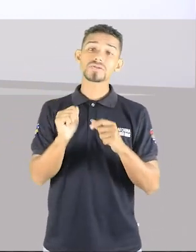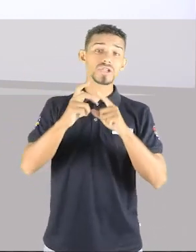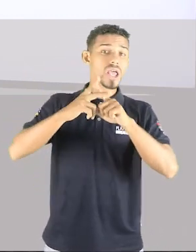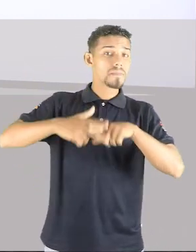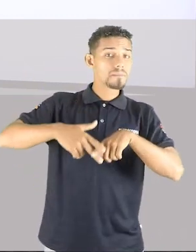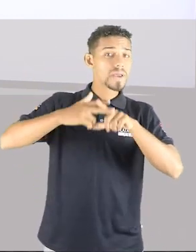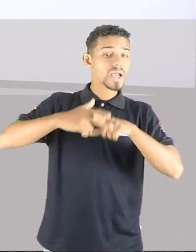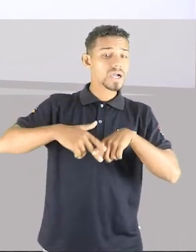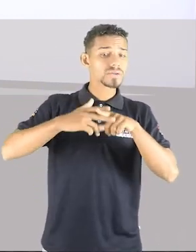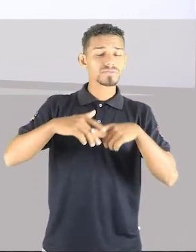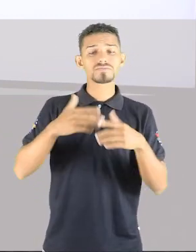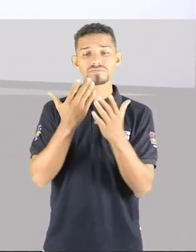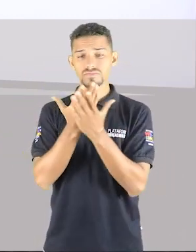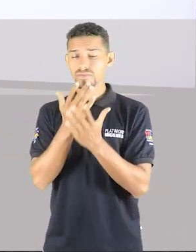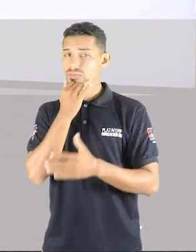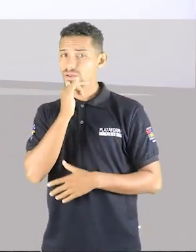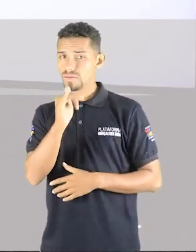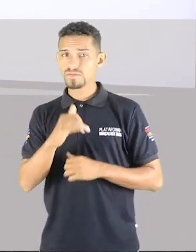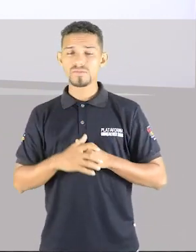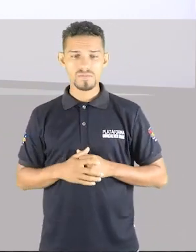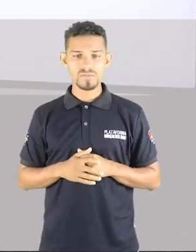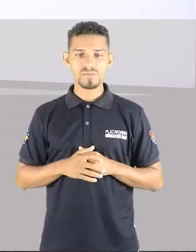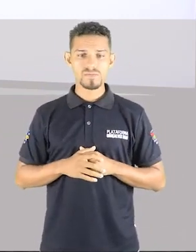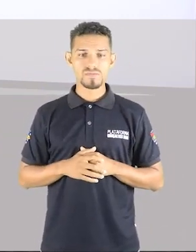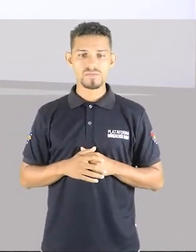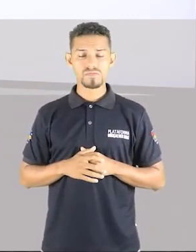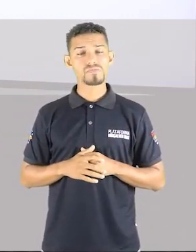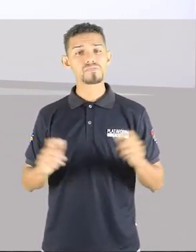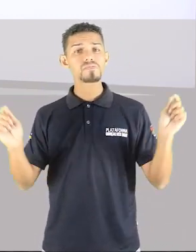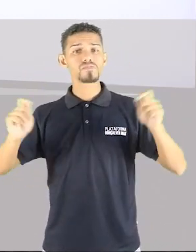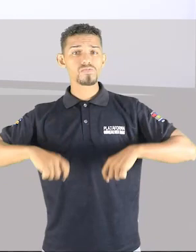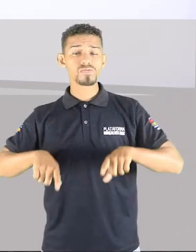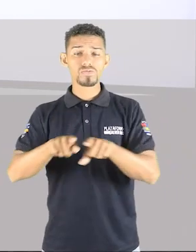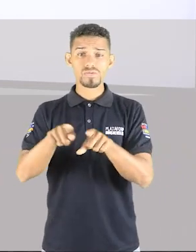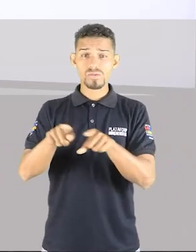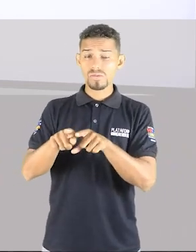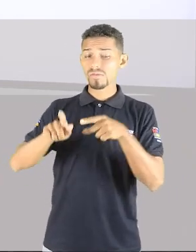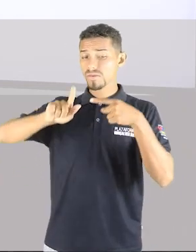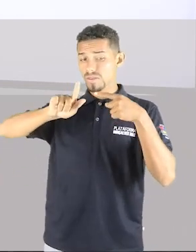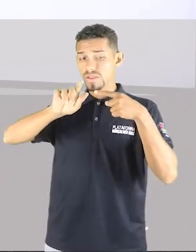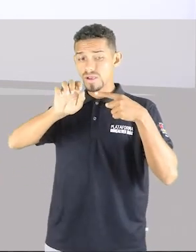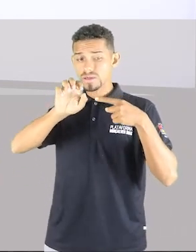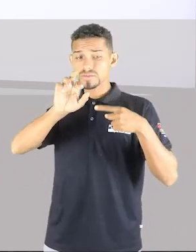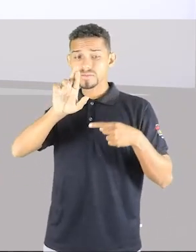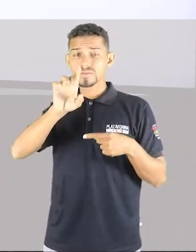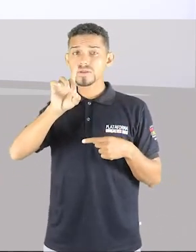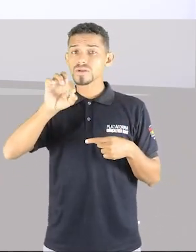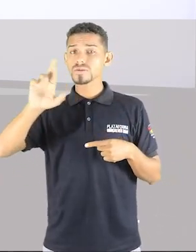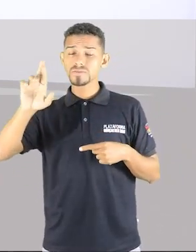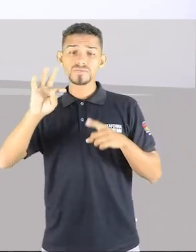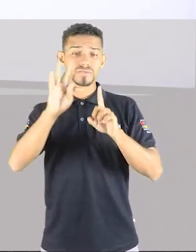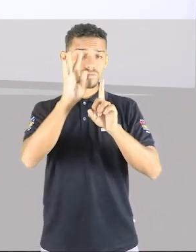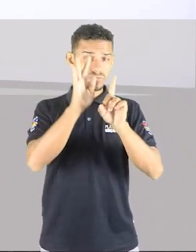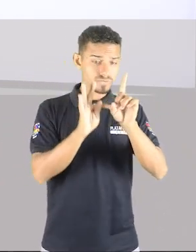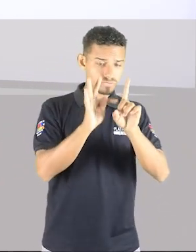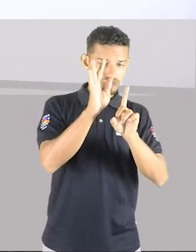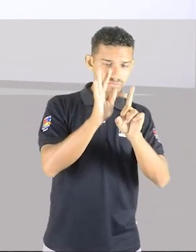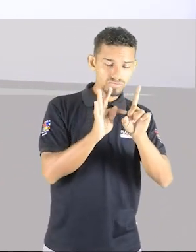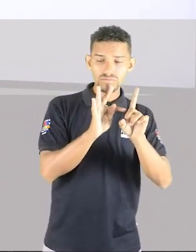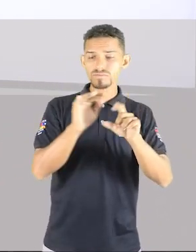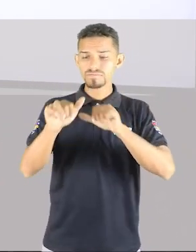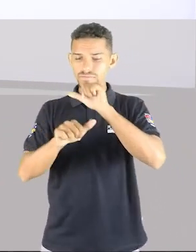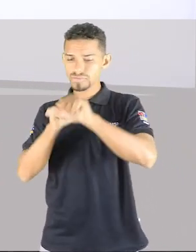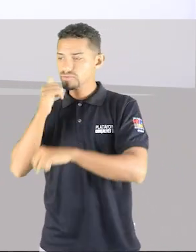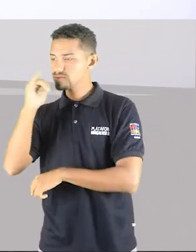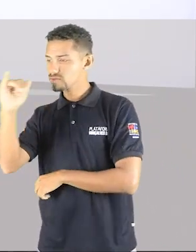quando transforma energia mecânica em energia elétrica ele pode ser chamado de gerador térmico quando transforma energia